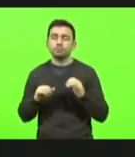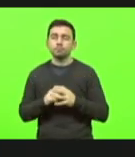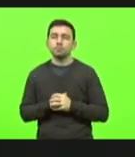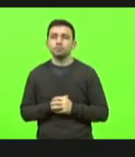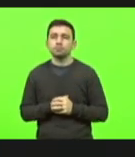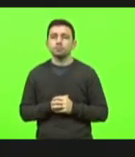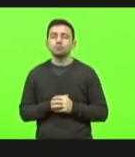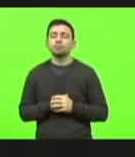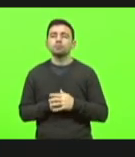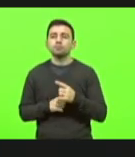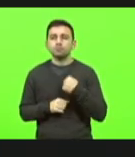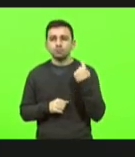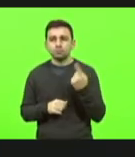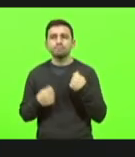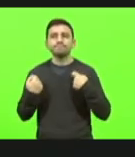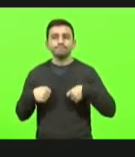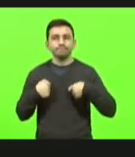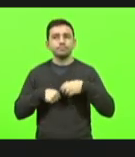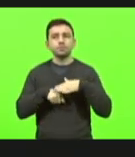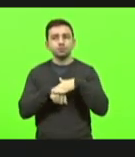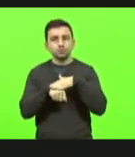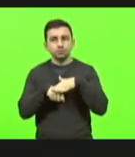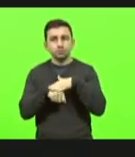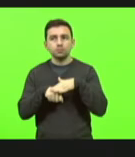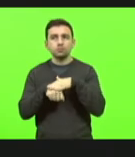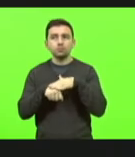nós vamos ter que conversar a respeito